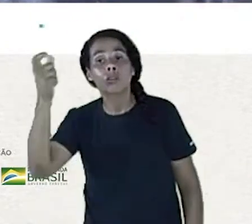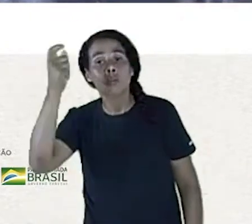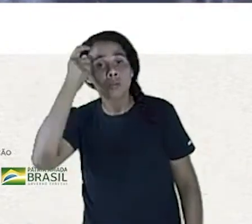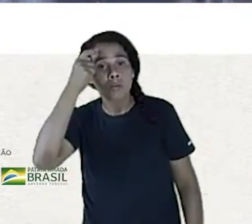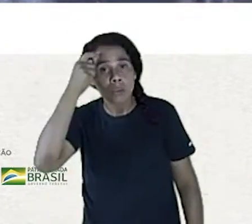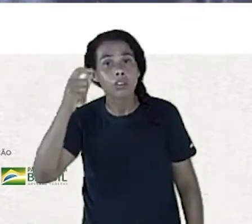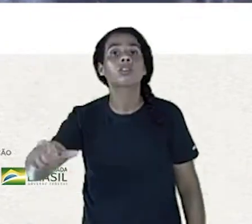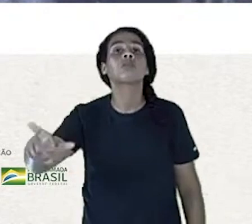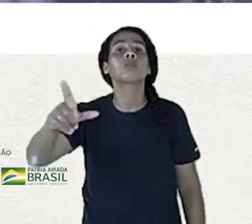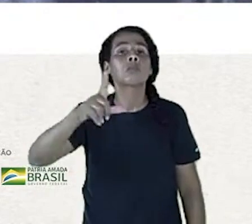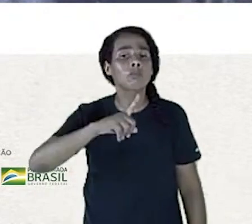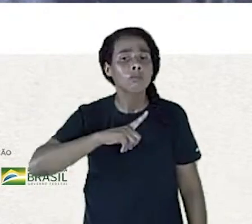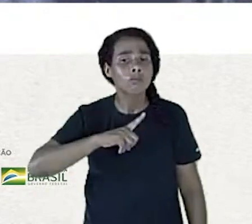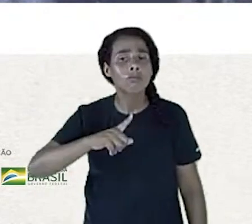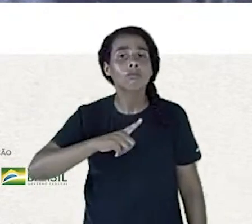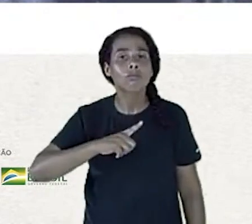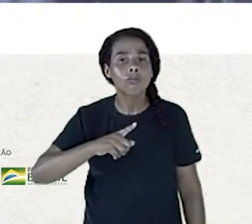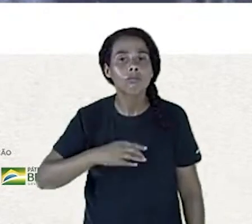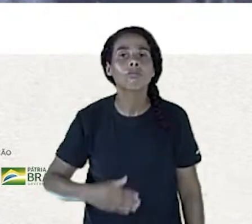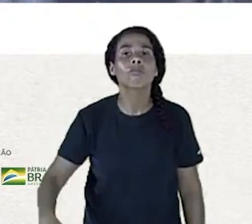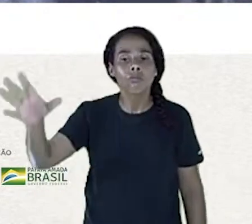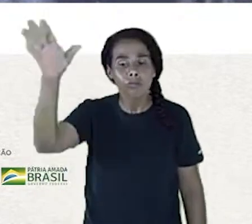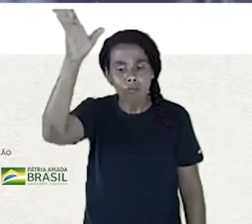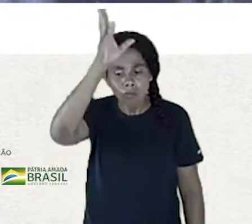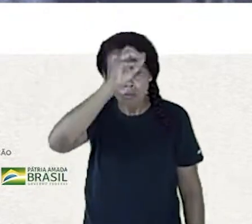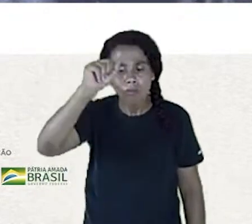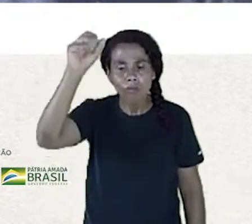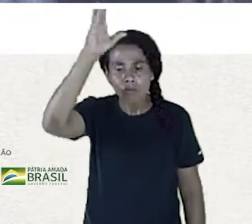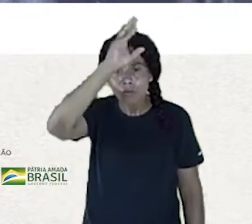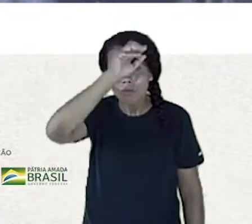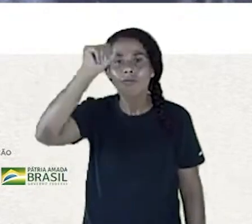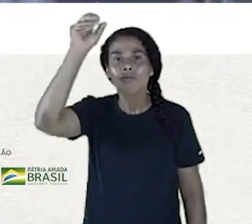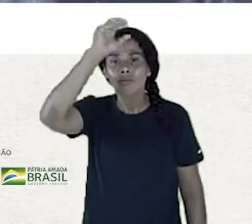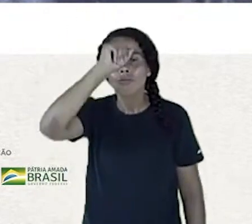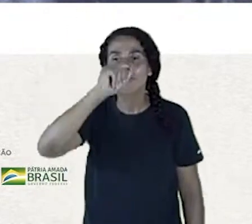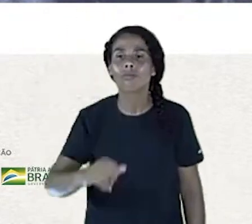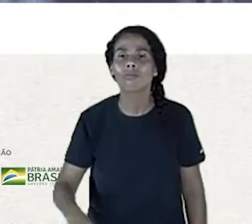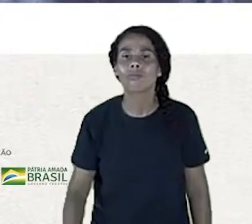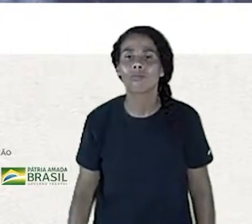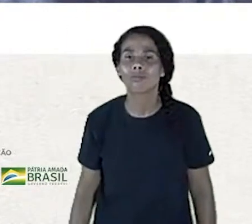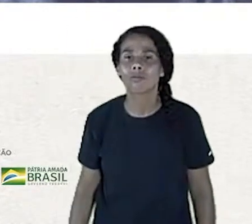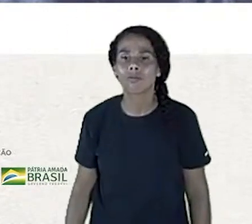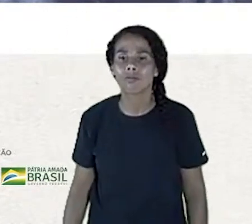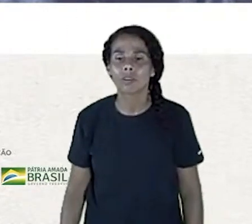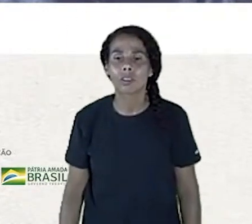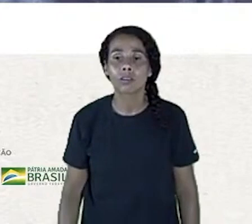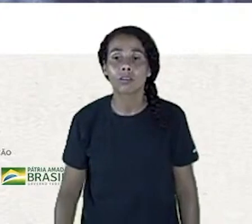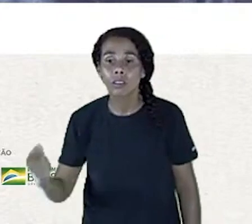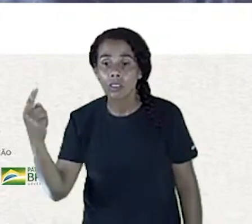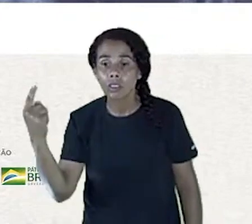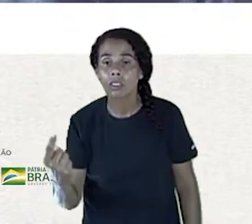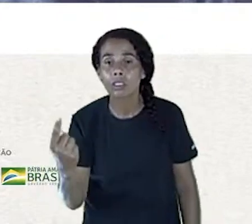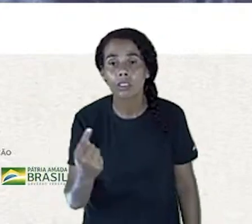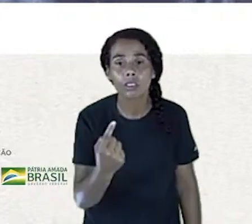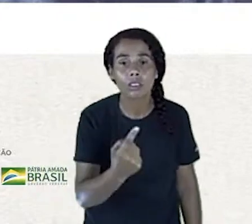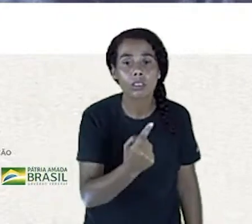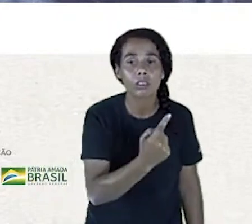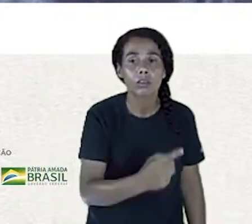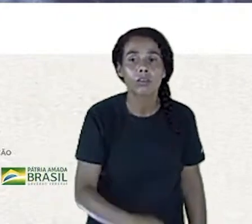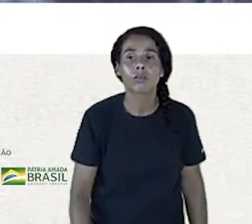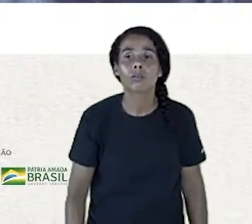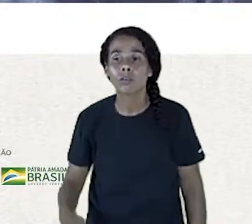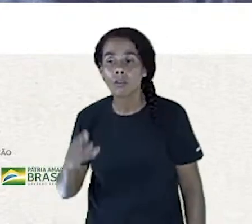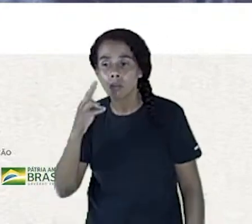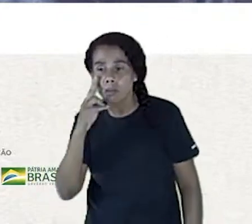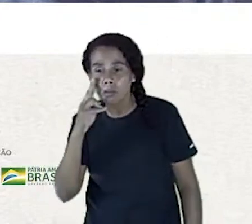das especificidades, enfim, das expressividades pessoais de cada um, dos lugares onde essas pessoas estão,